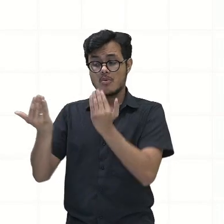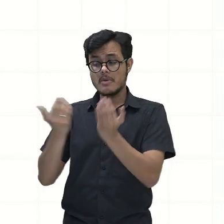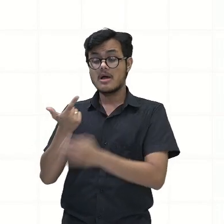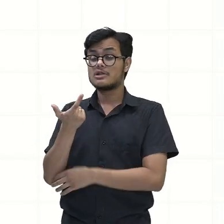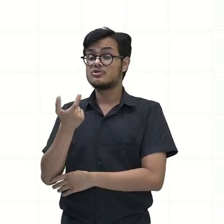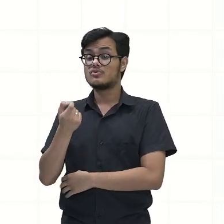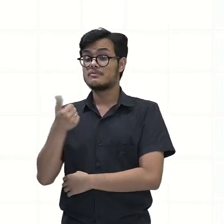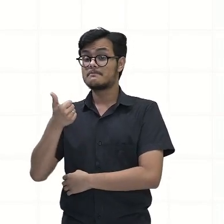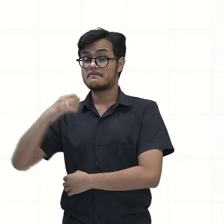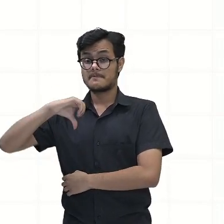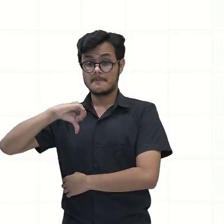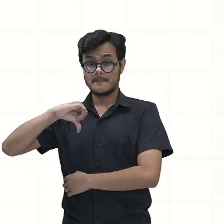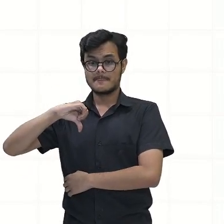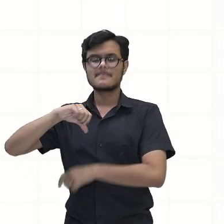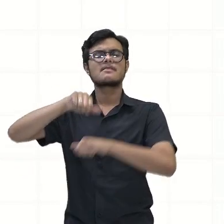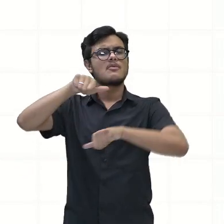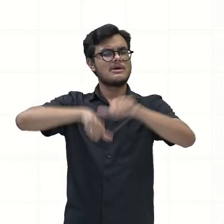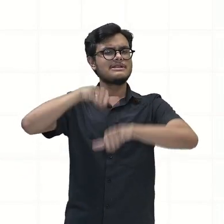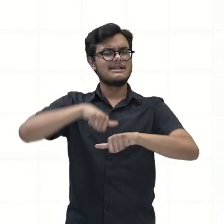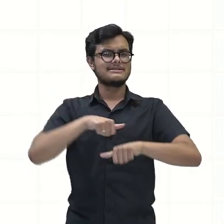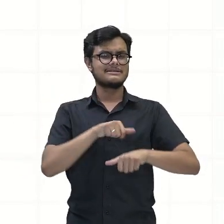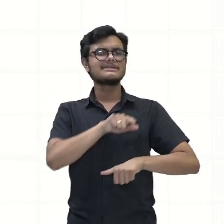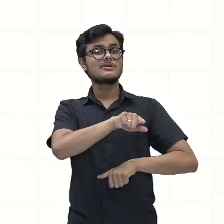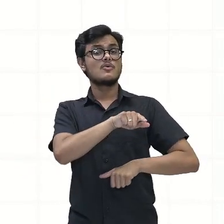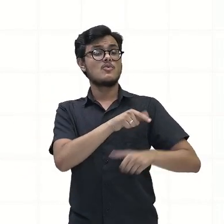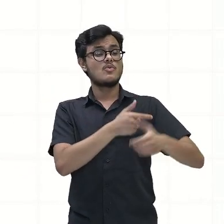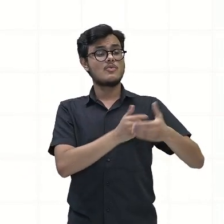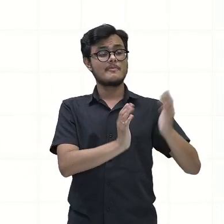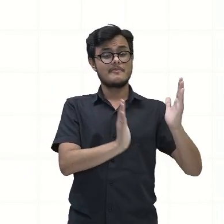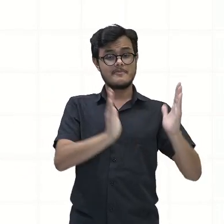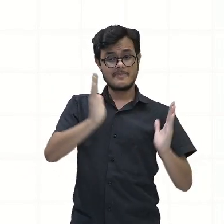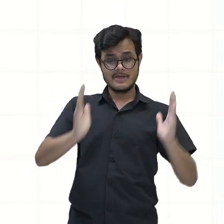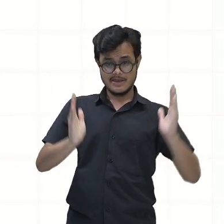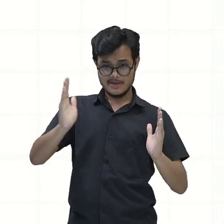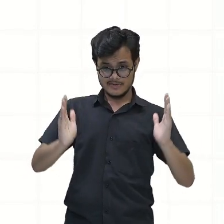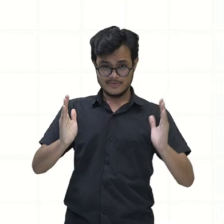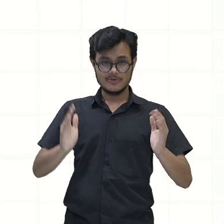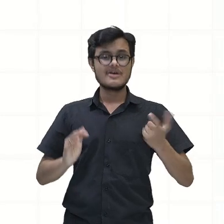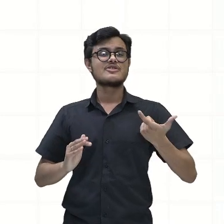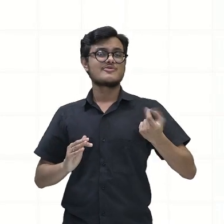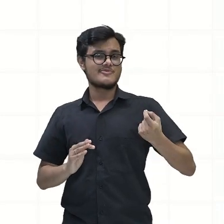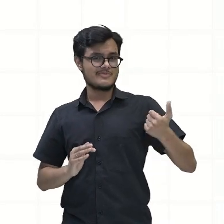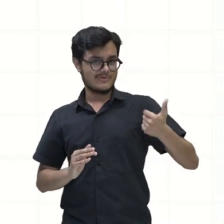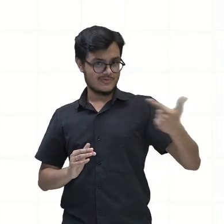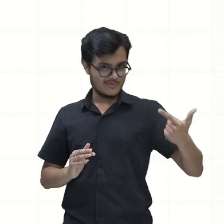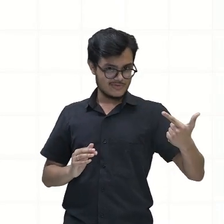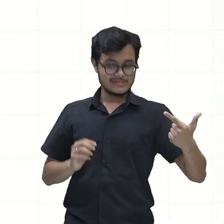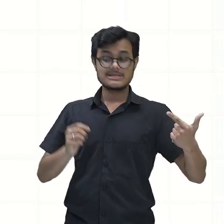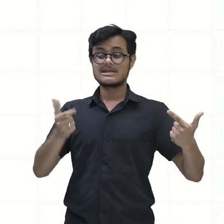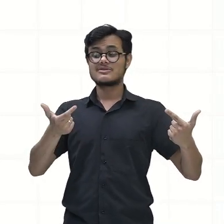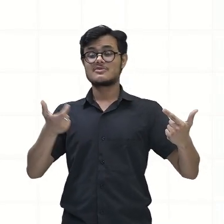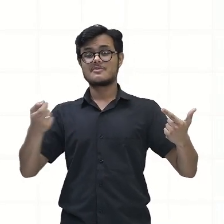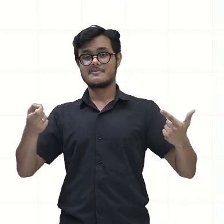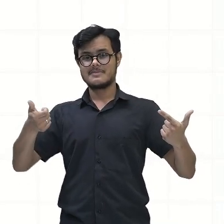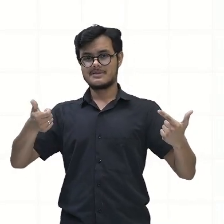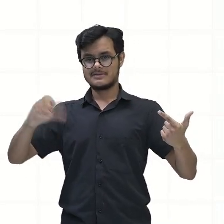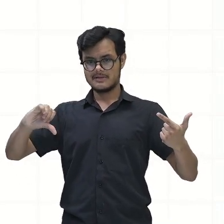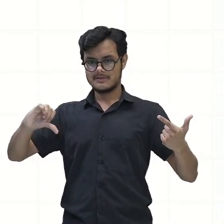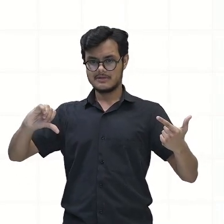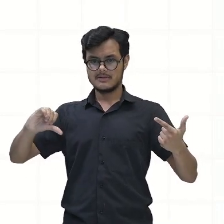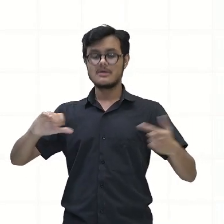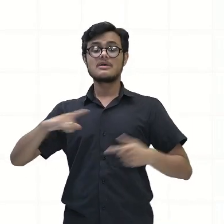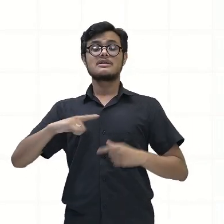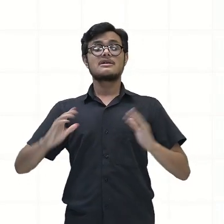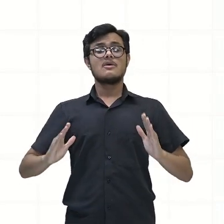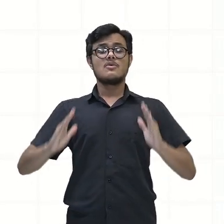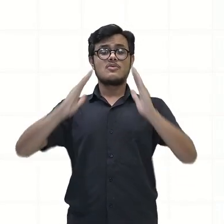vai fazer toda essa análise durante esse período. E as pirâmides, gente, a gente tem do